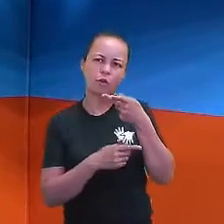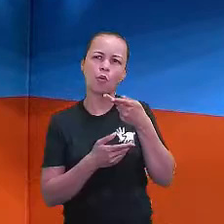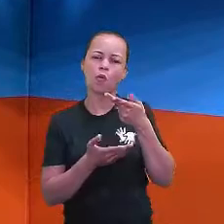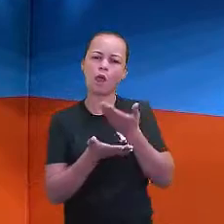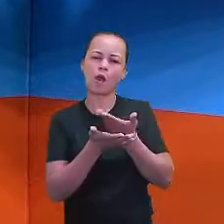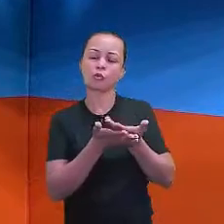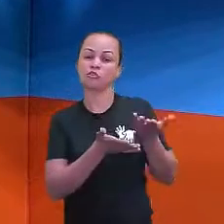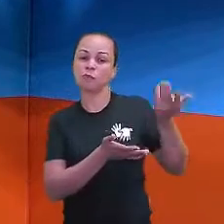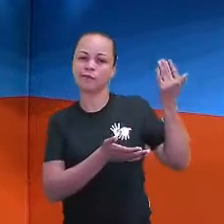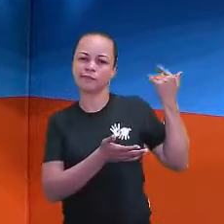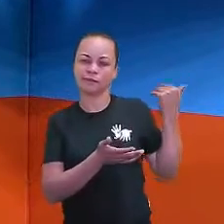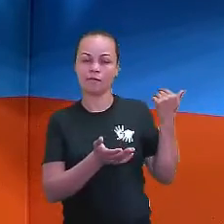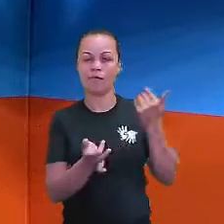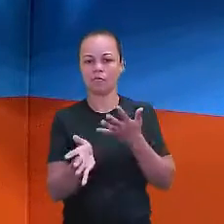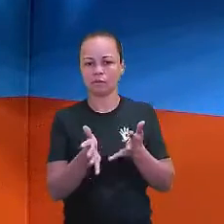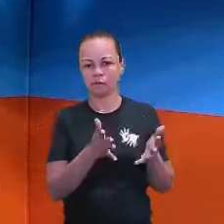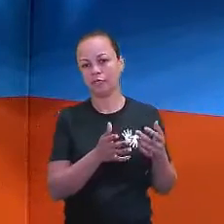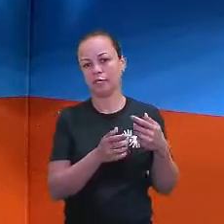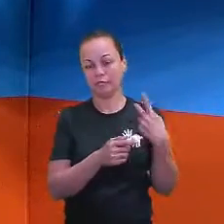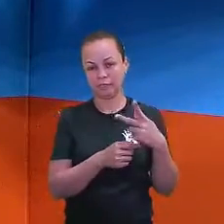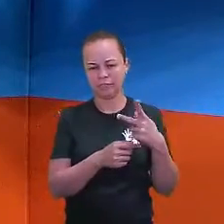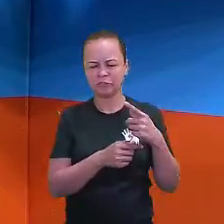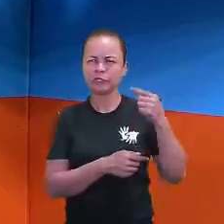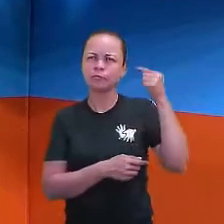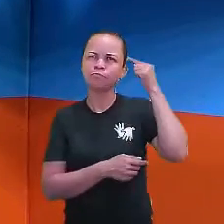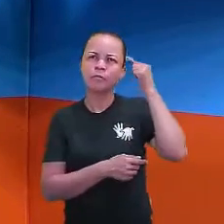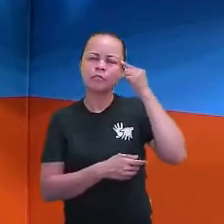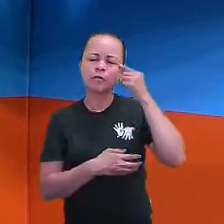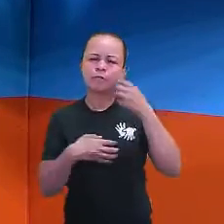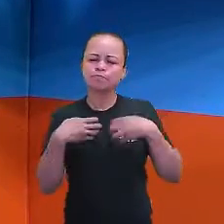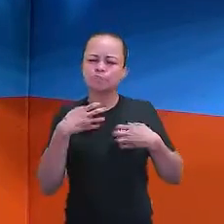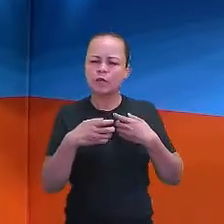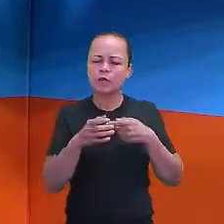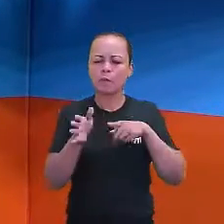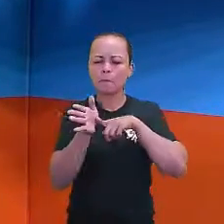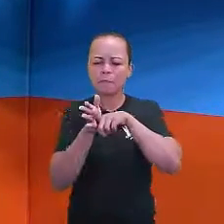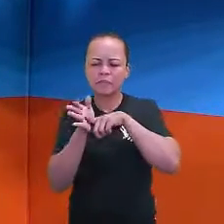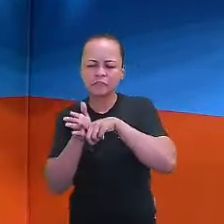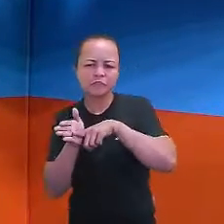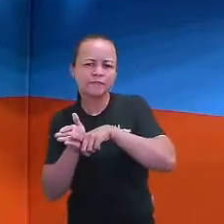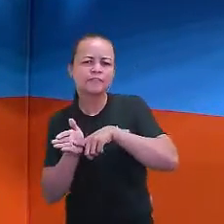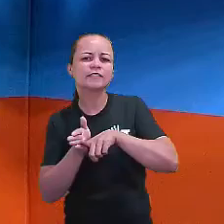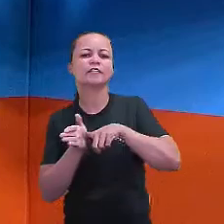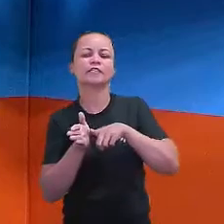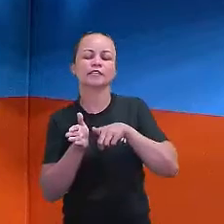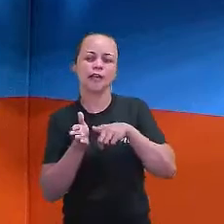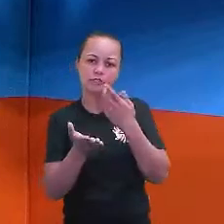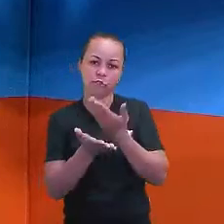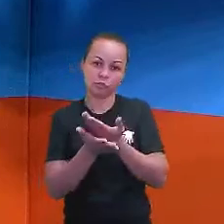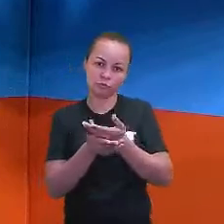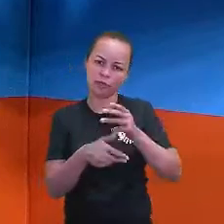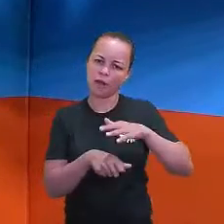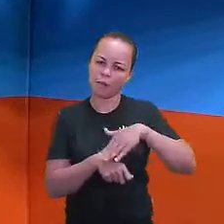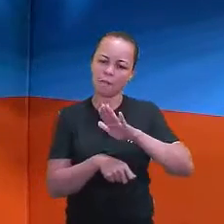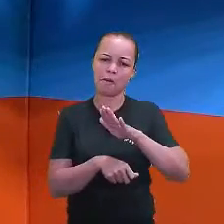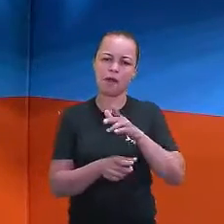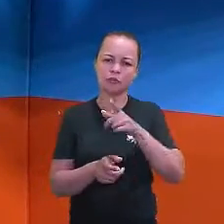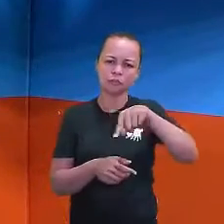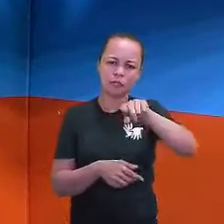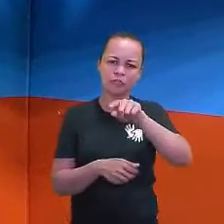aqui é dar essa possibilidade de você se inquietar e você procurar pesquisar, procurar estudar mais sobre isso. Para quê? Para que